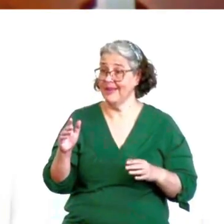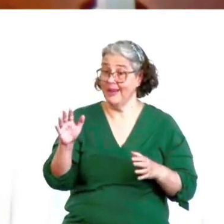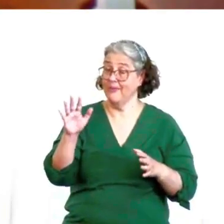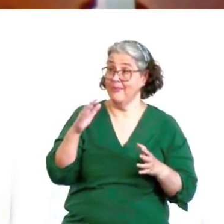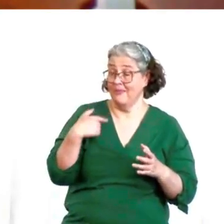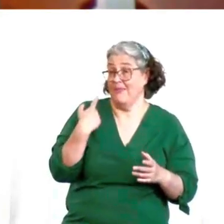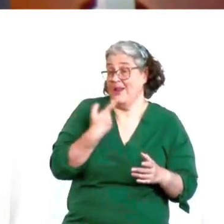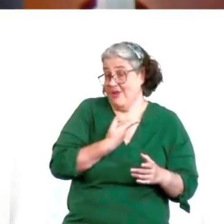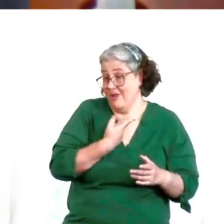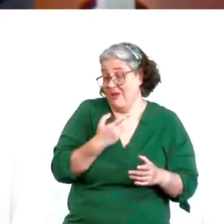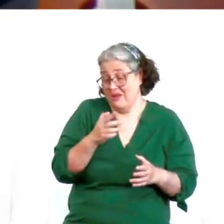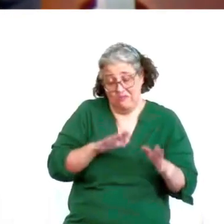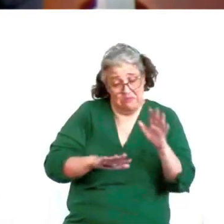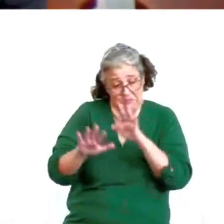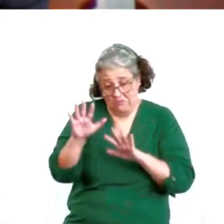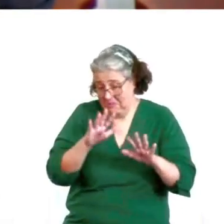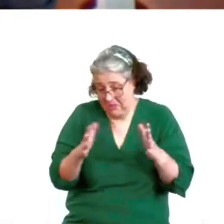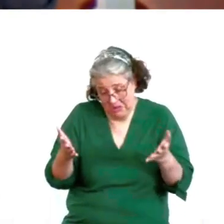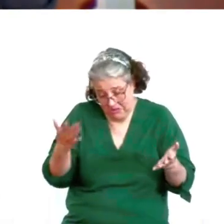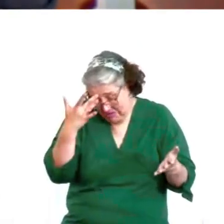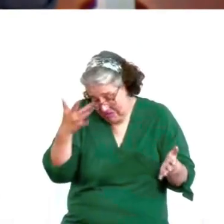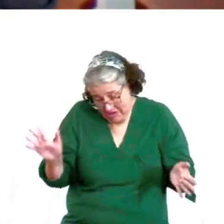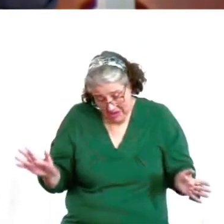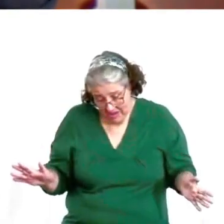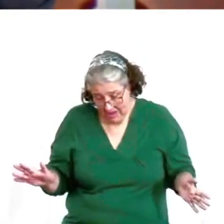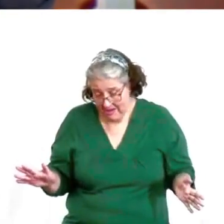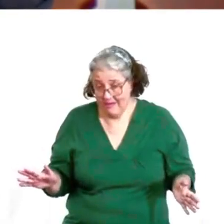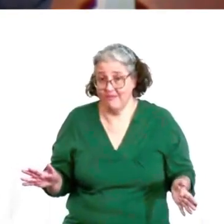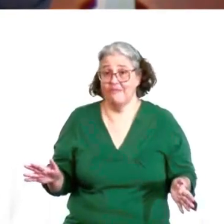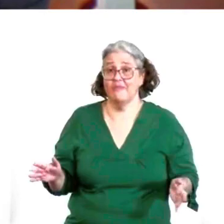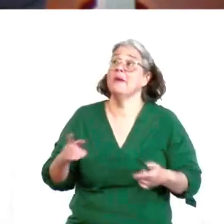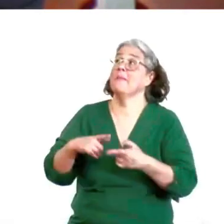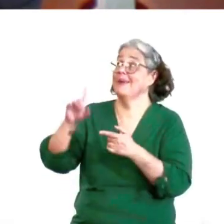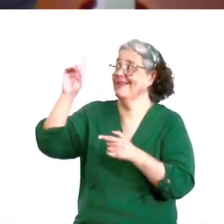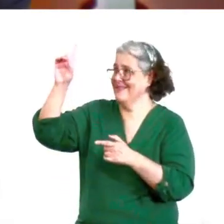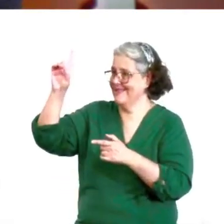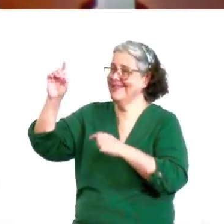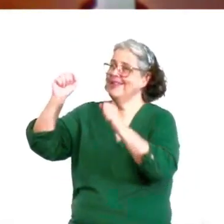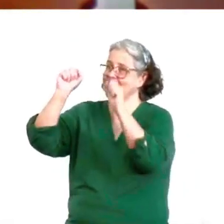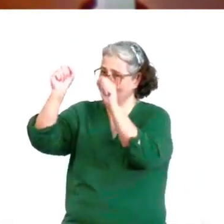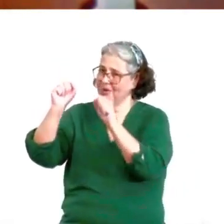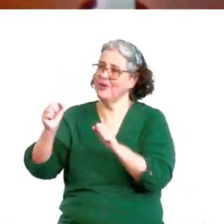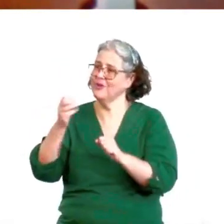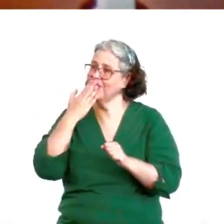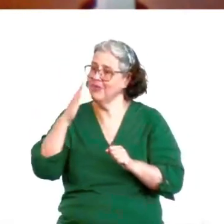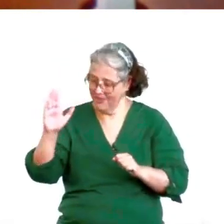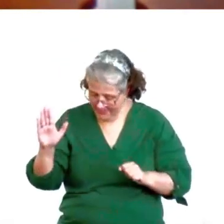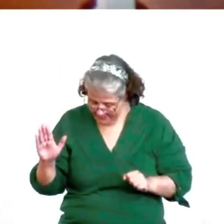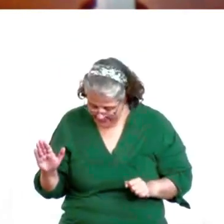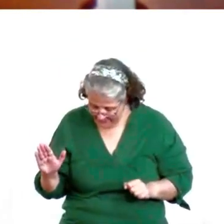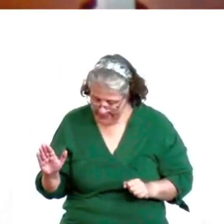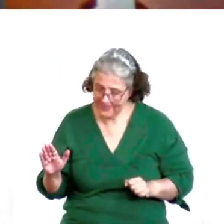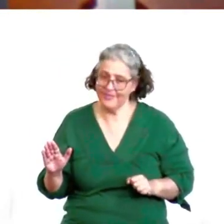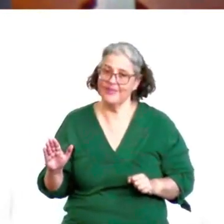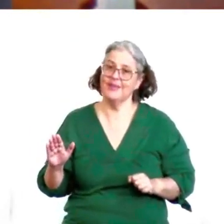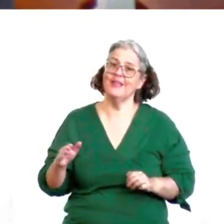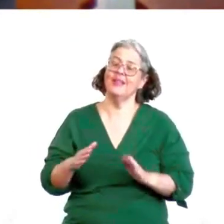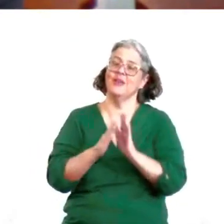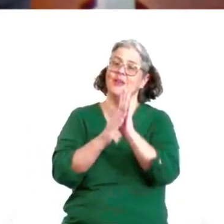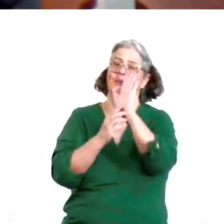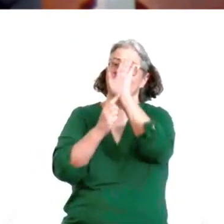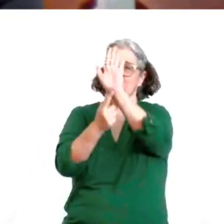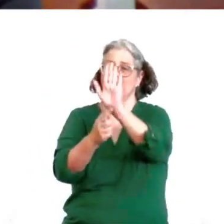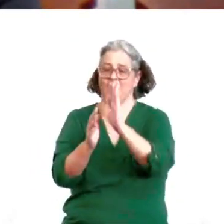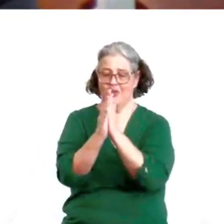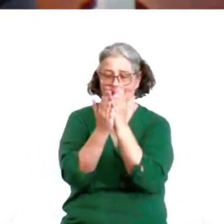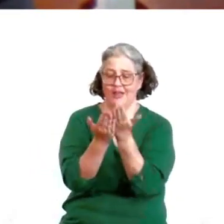porque são promessas de Deus. Mas entenda o seguinte, queridos, as promessas de Deus estão reveladas nas Sagradas